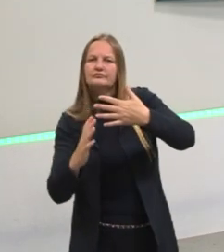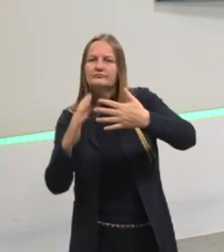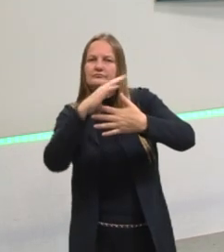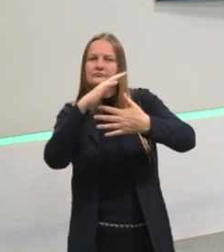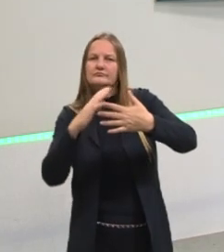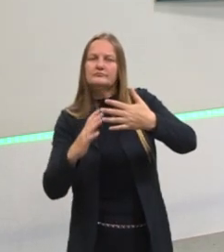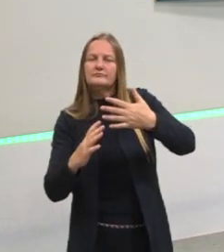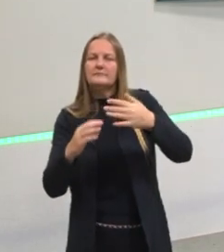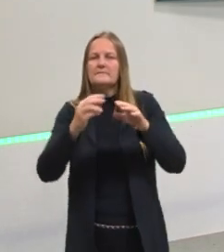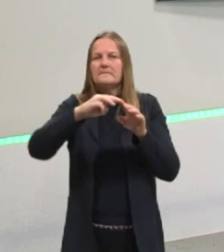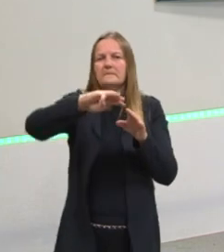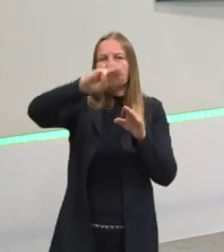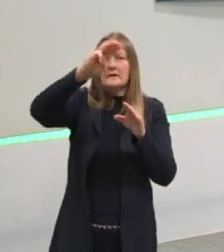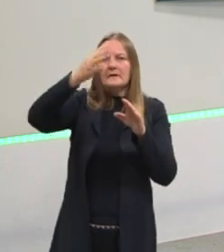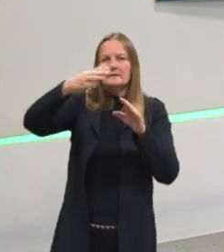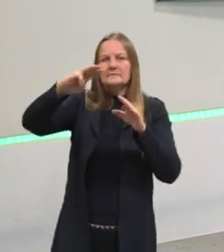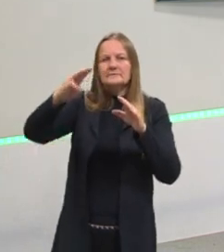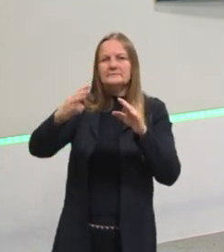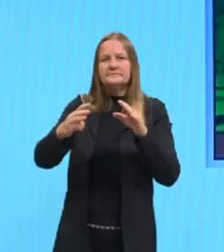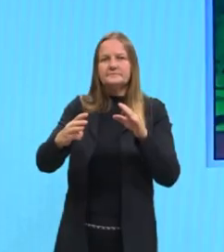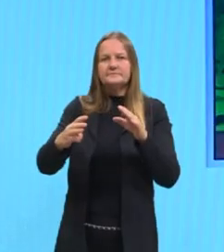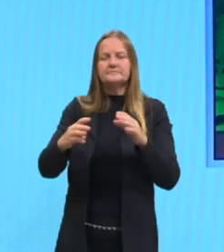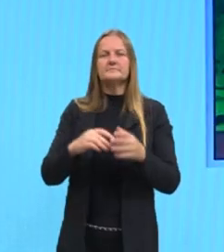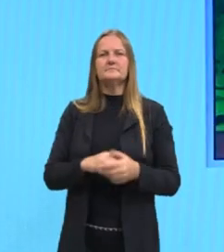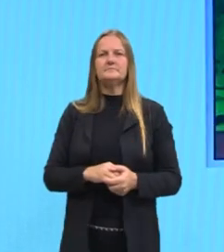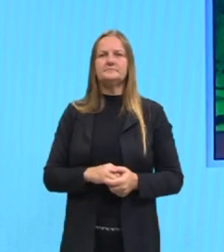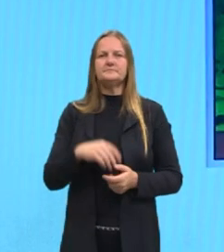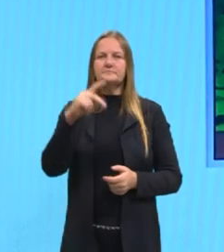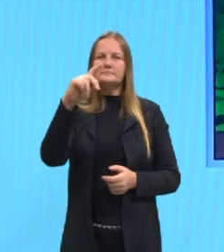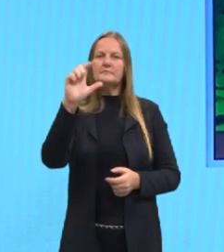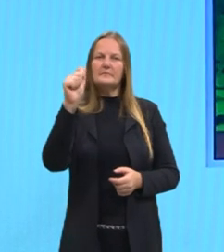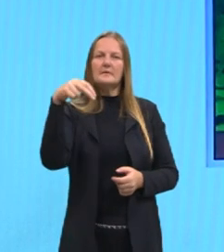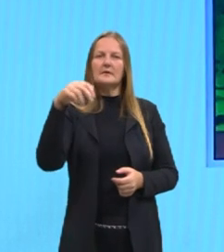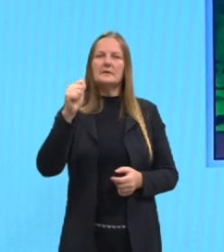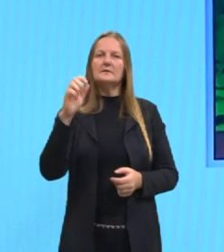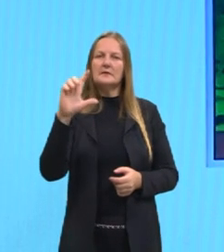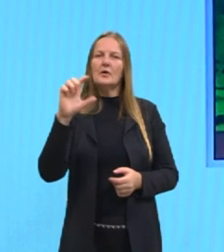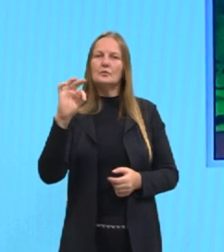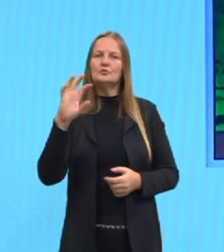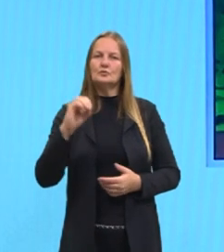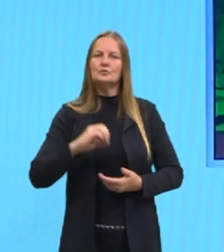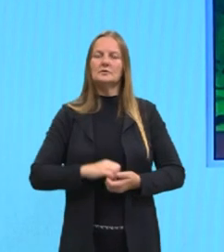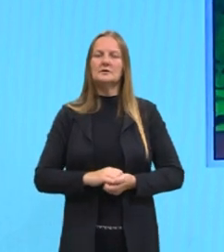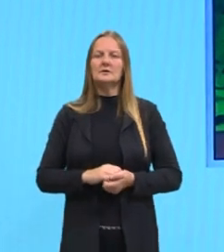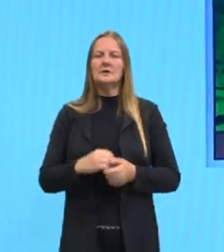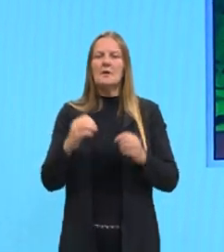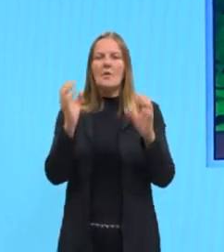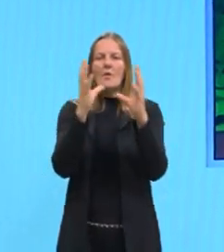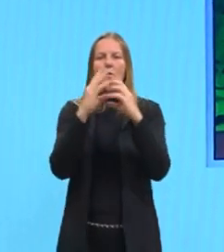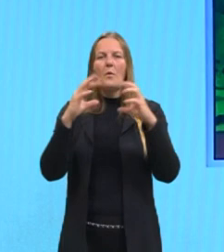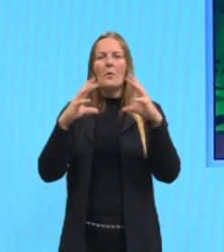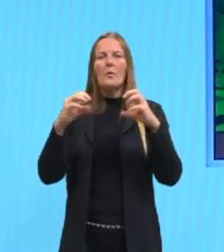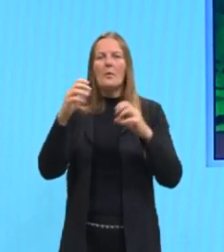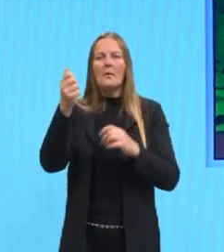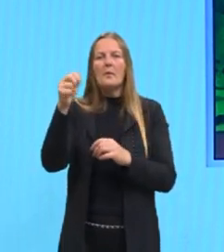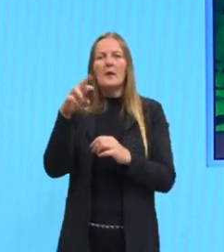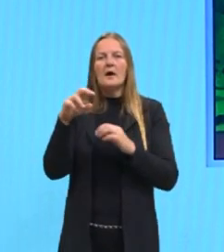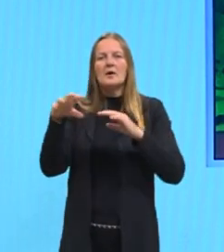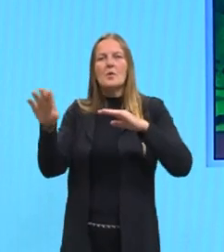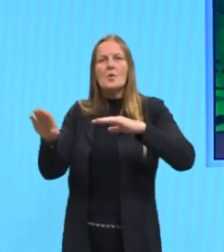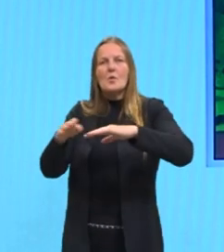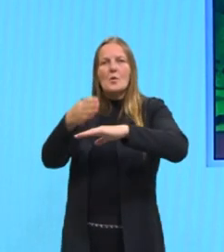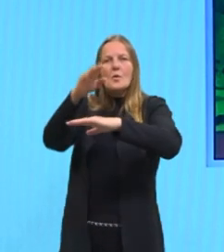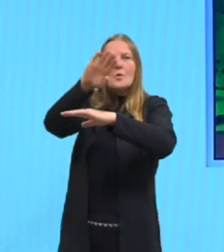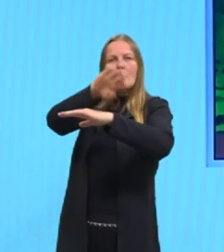do Planalto né quando passa o a nossa querida massa de ar ela já passa seca Então